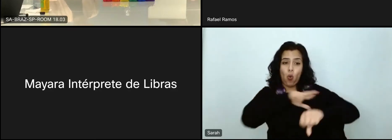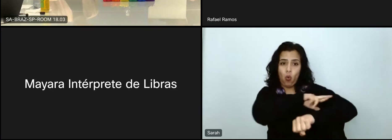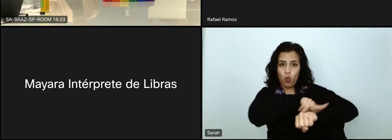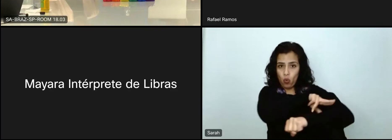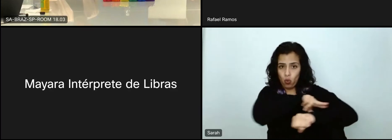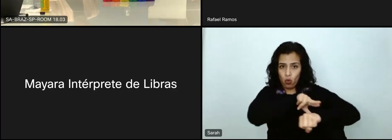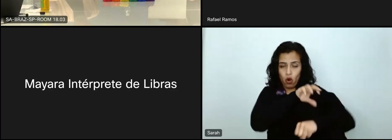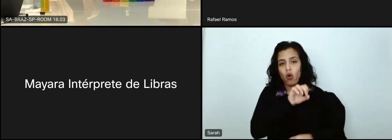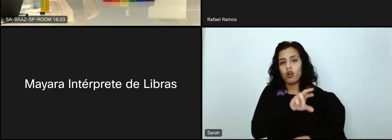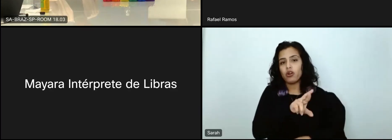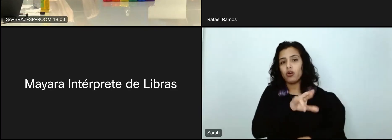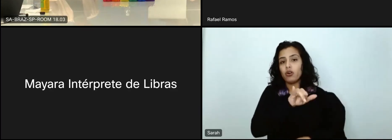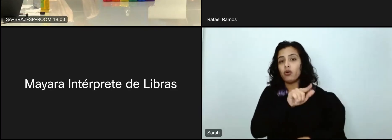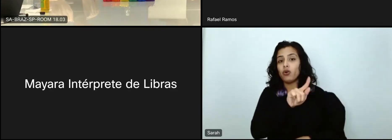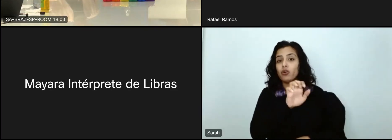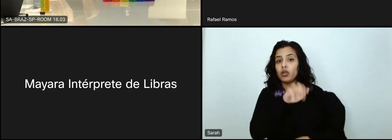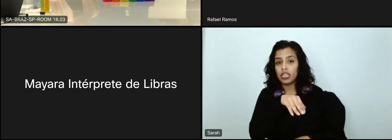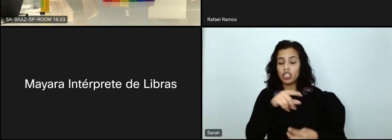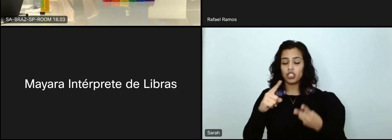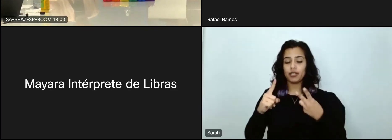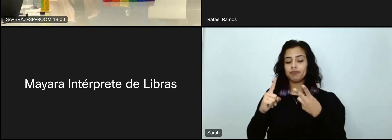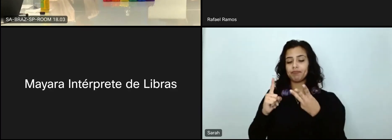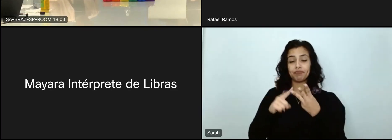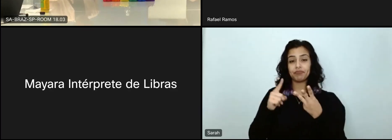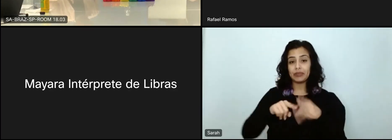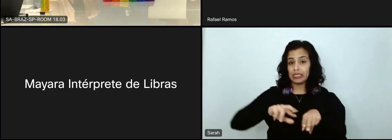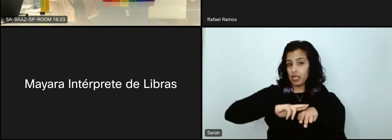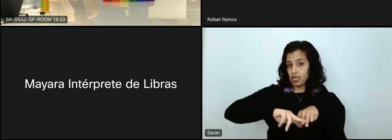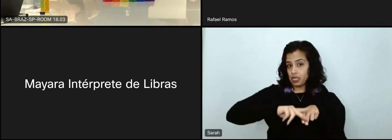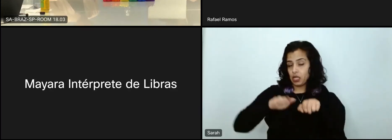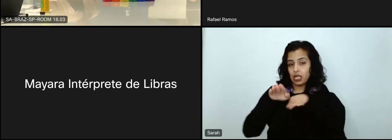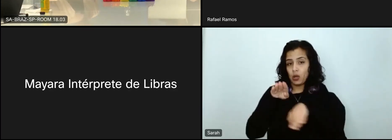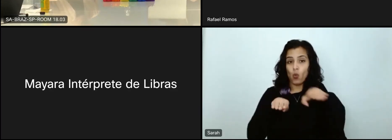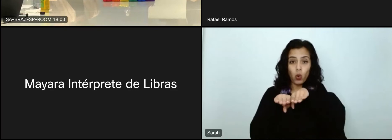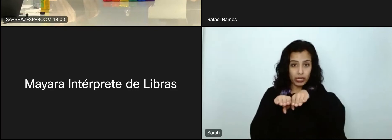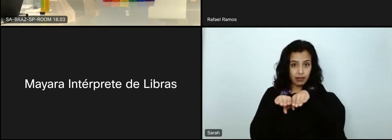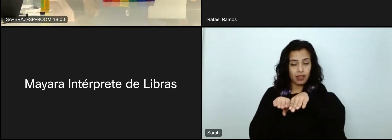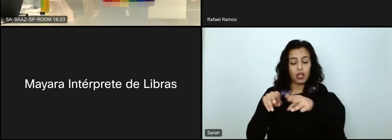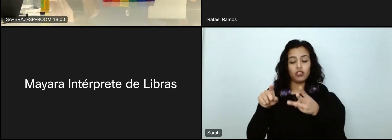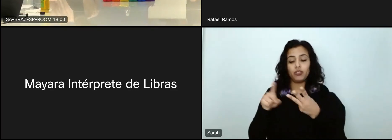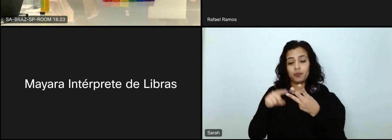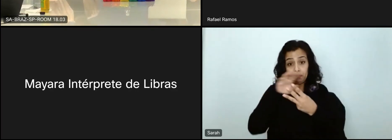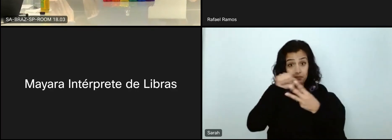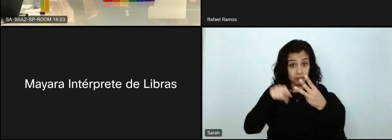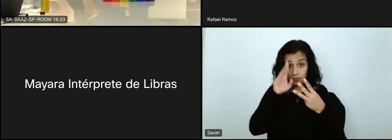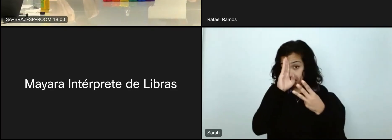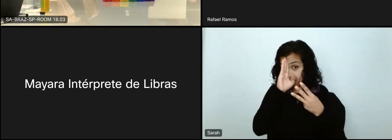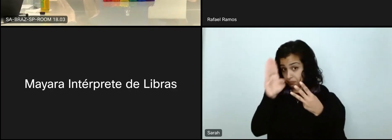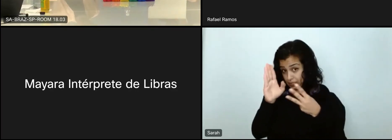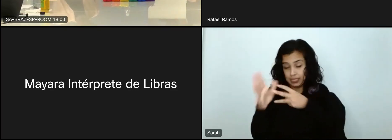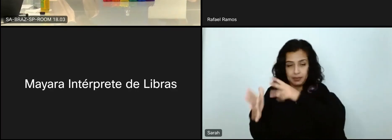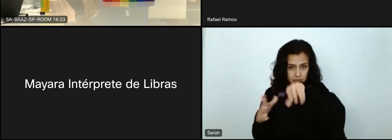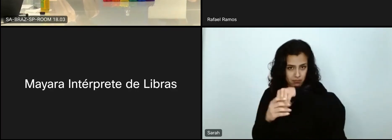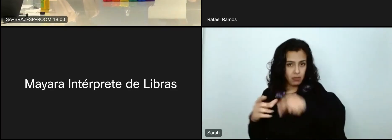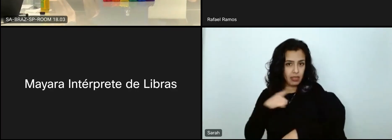o grupo de equidade de gênero, né? São as três frentes que hoje a gente atua, e cada um dos integrantes do grupo de afinidades